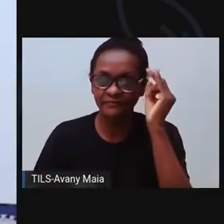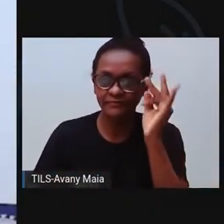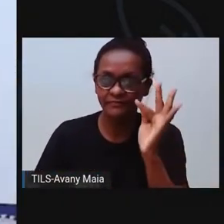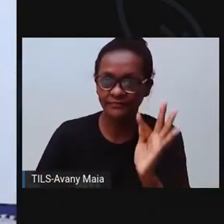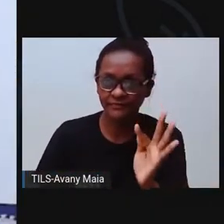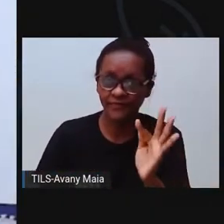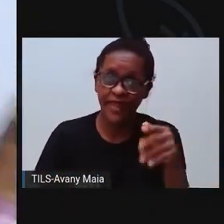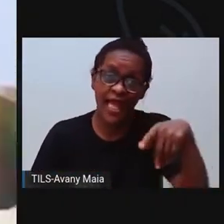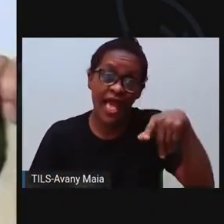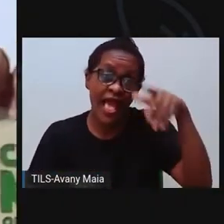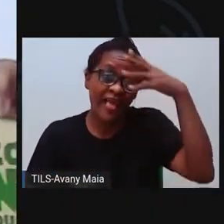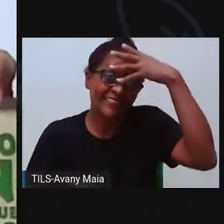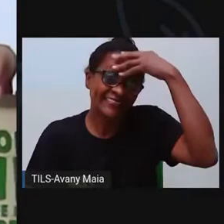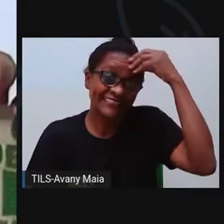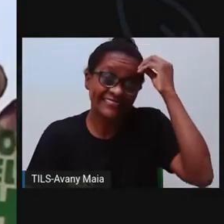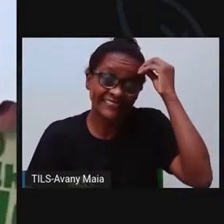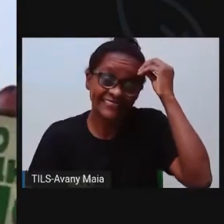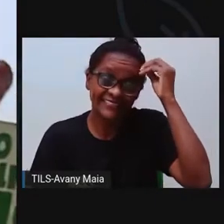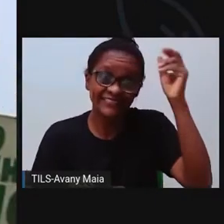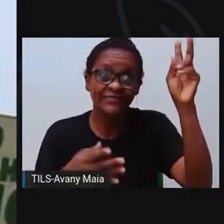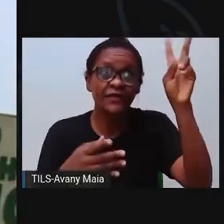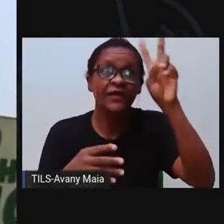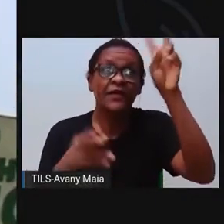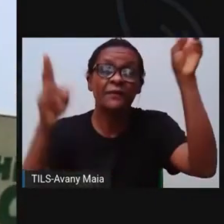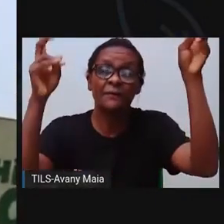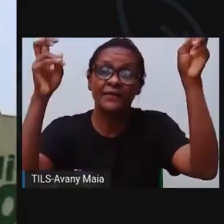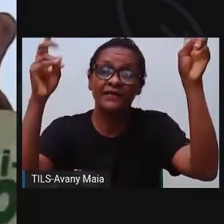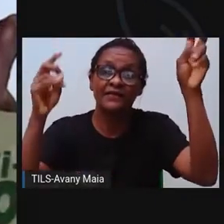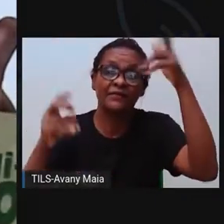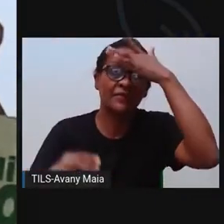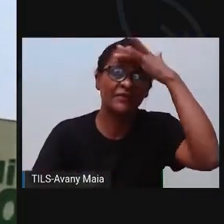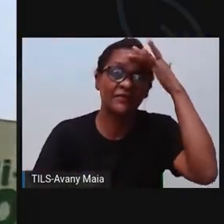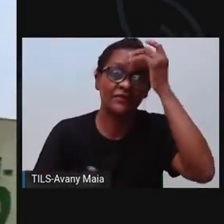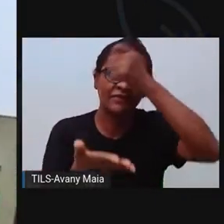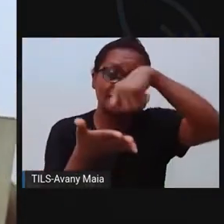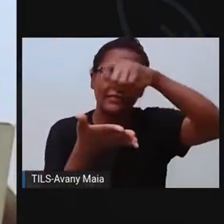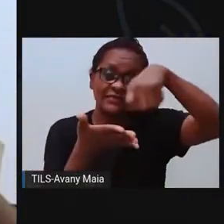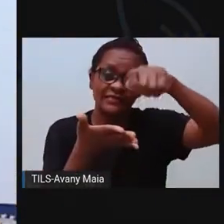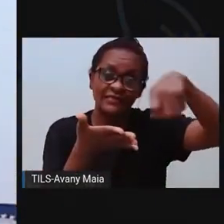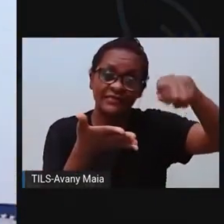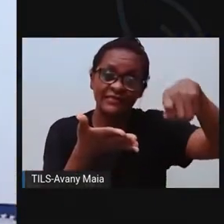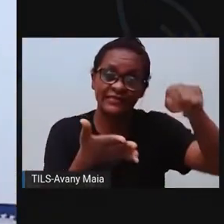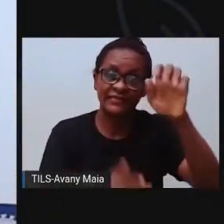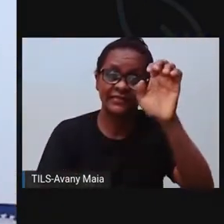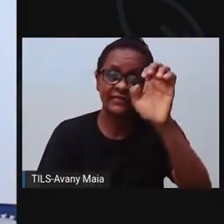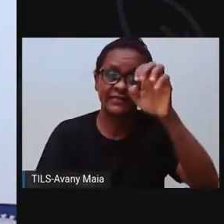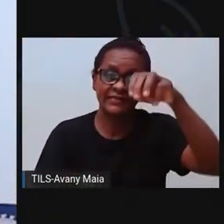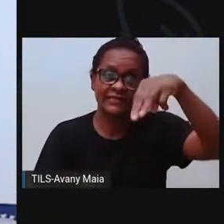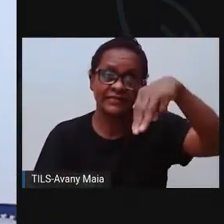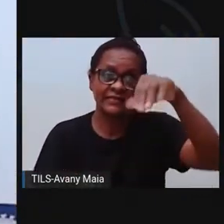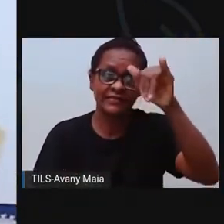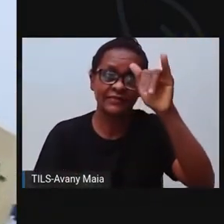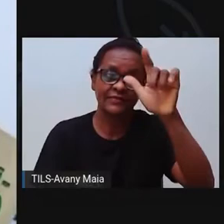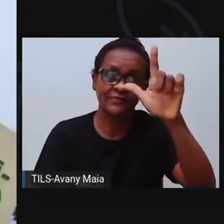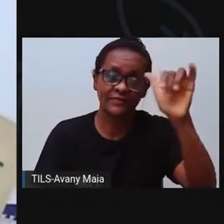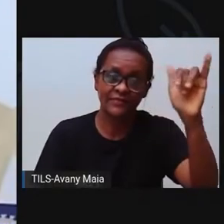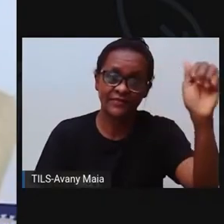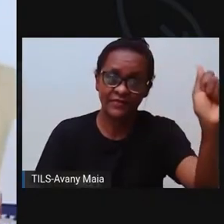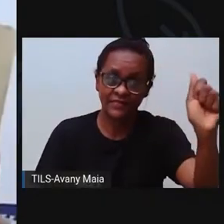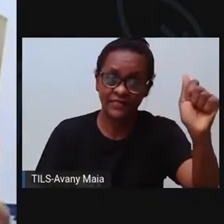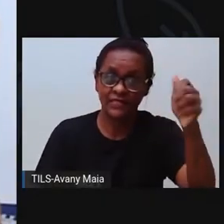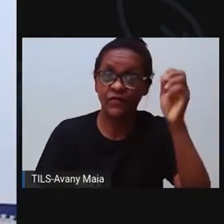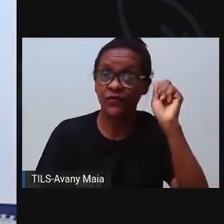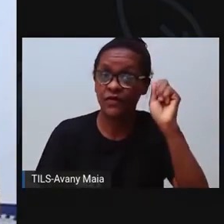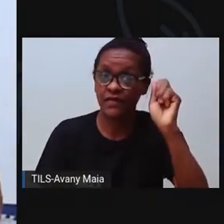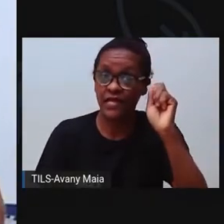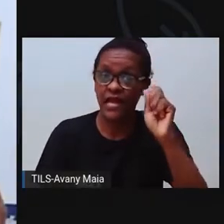ia se esquecendo, ó, ela foi escrita por Emília Nunes. Ó, ela é uma mamãe que ela começou a escrever histórias para os